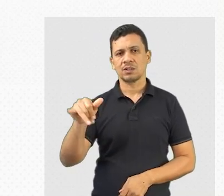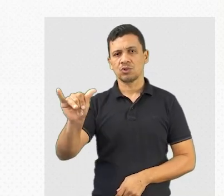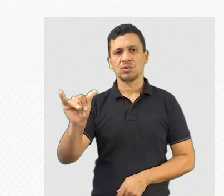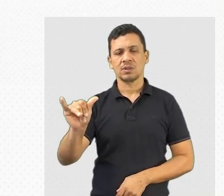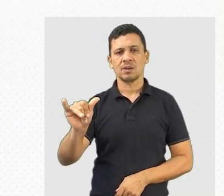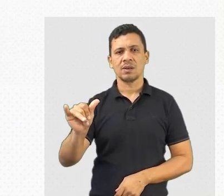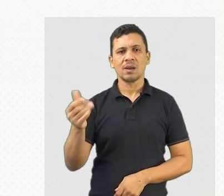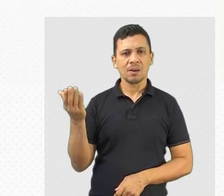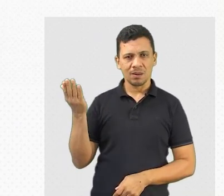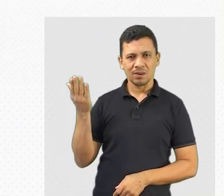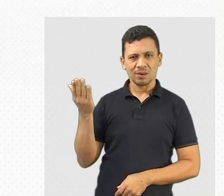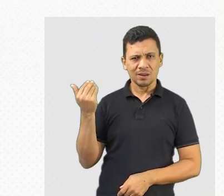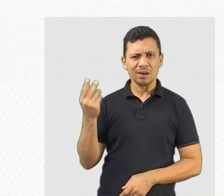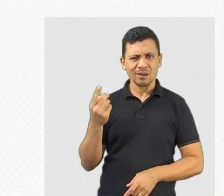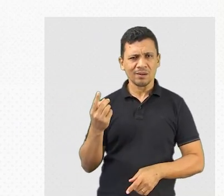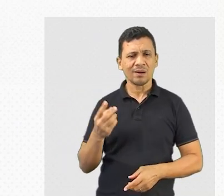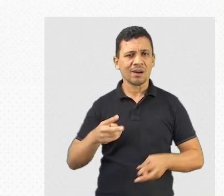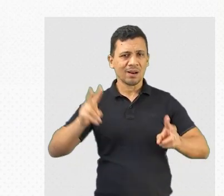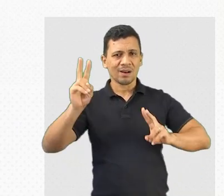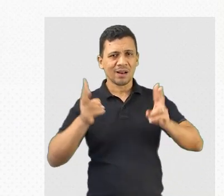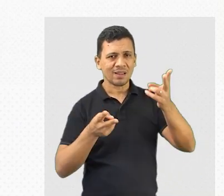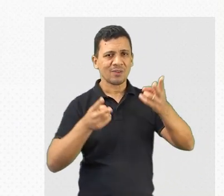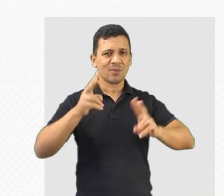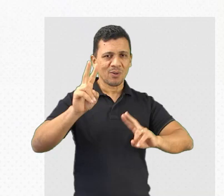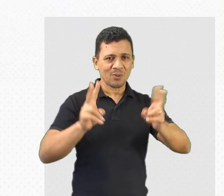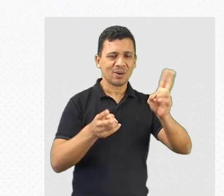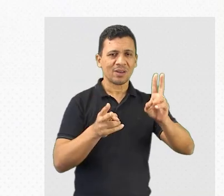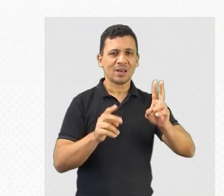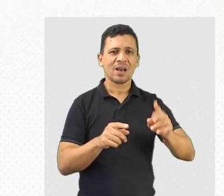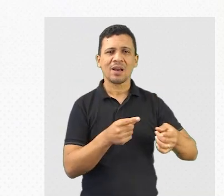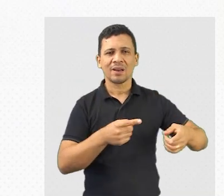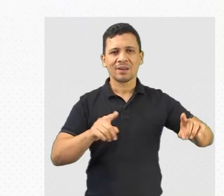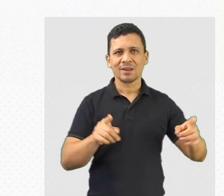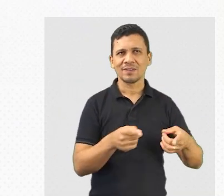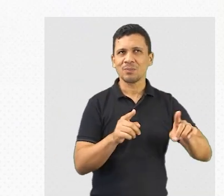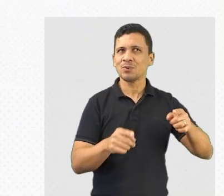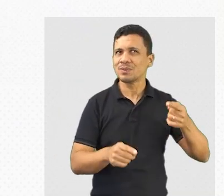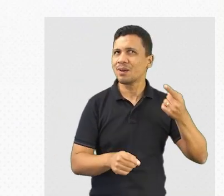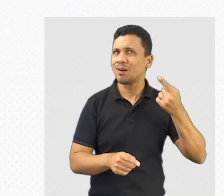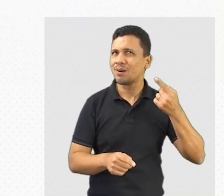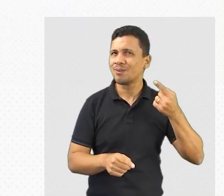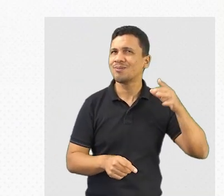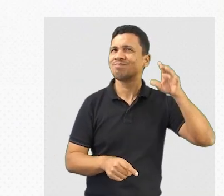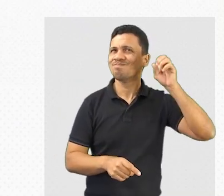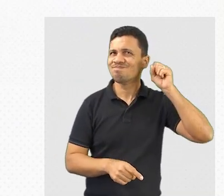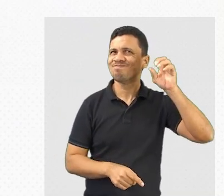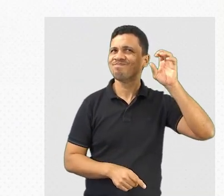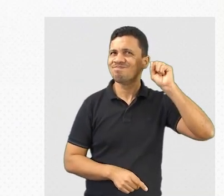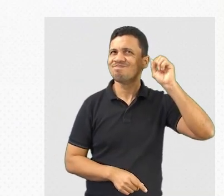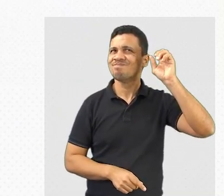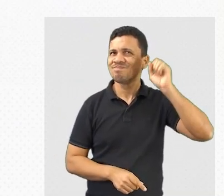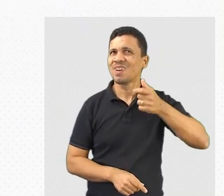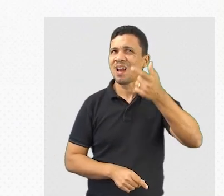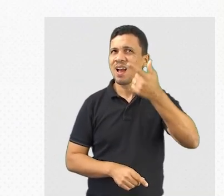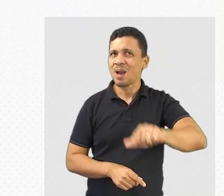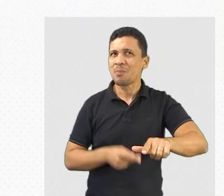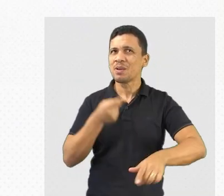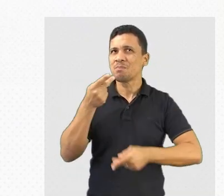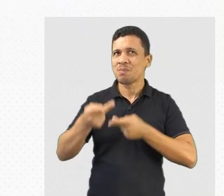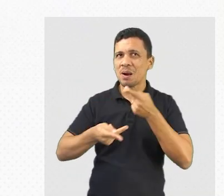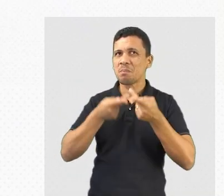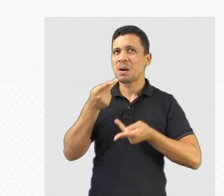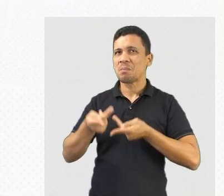época de carnaval, da música chicletinho? Aquela música que fica na sua cabeça, você ouviu e de repente você está